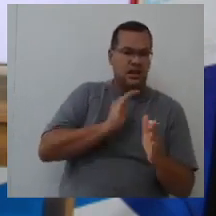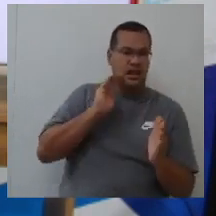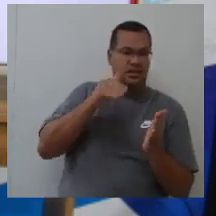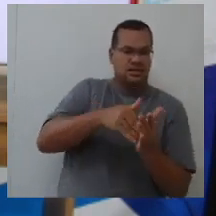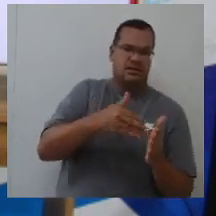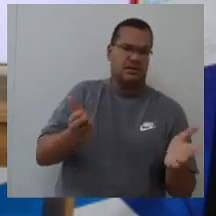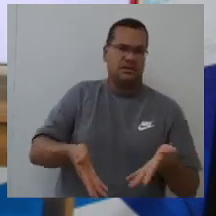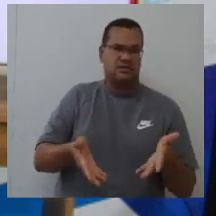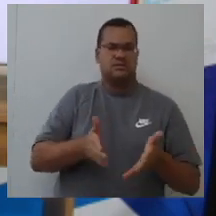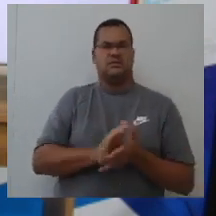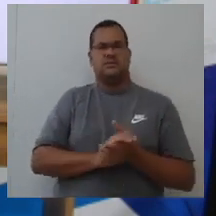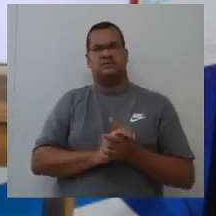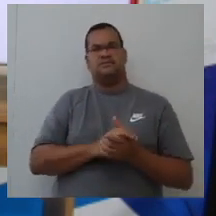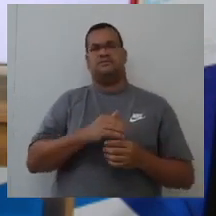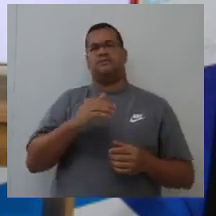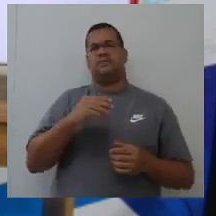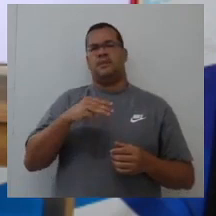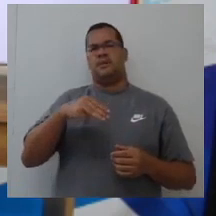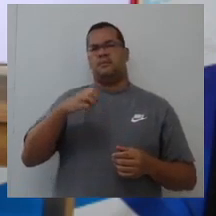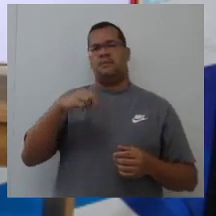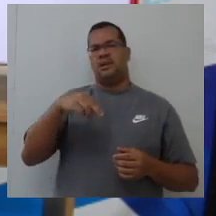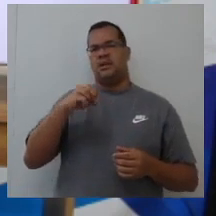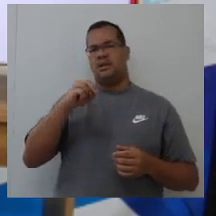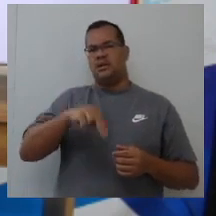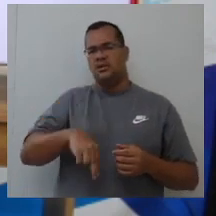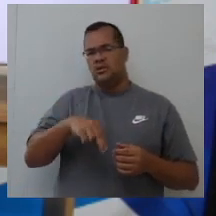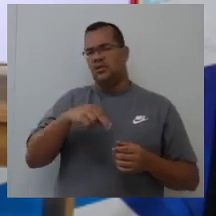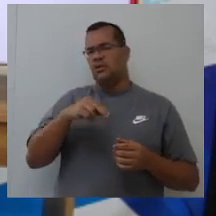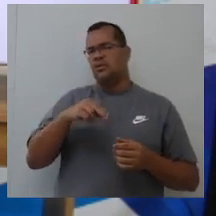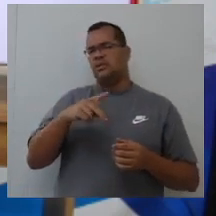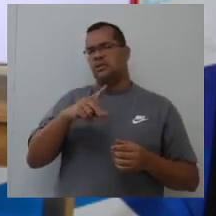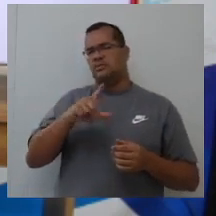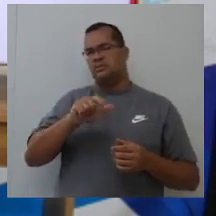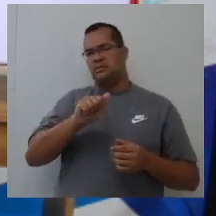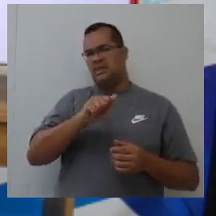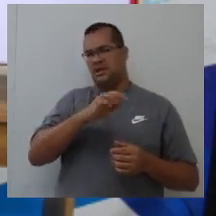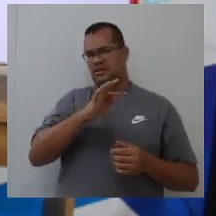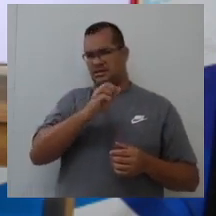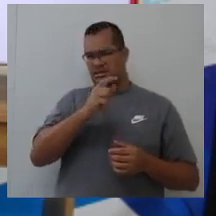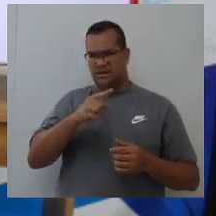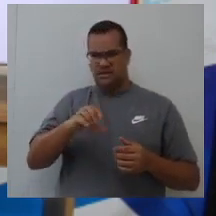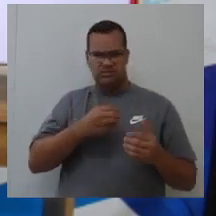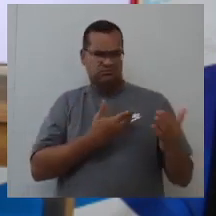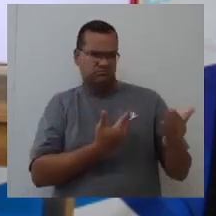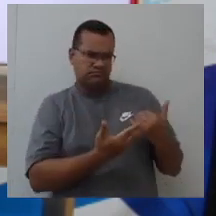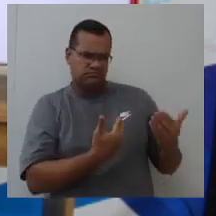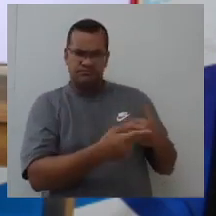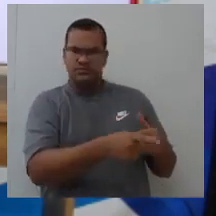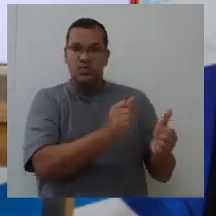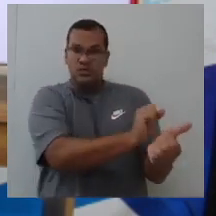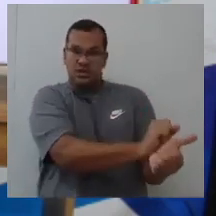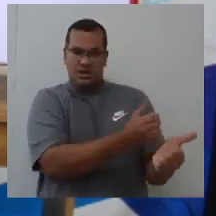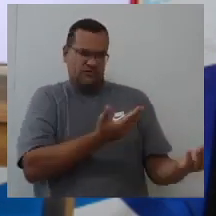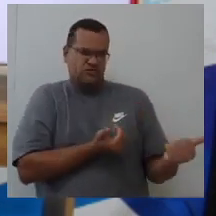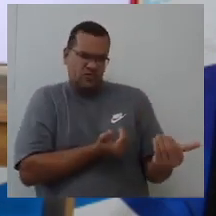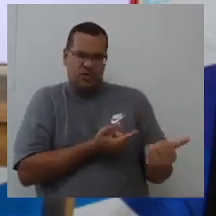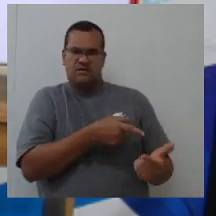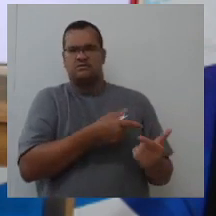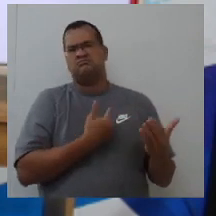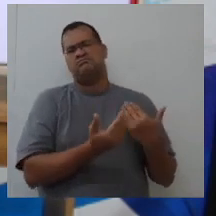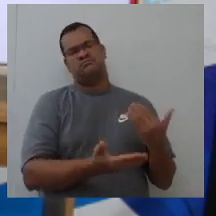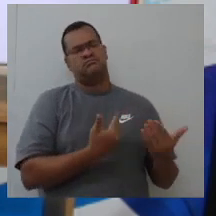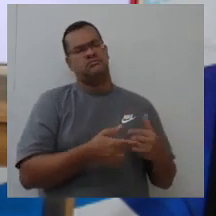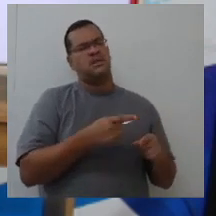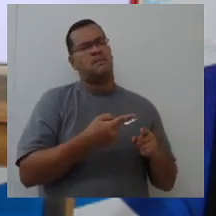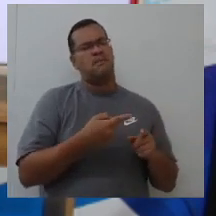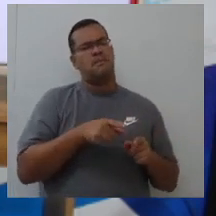aí, no Meno de Platão, dentre outras coisas, Platão falando com um jovem escravo, vai perguntar assim, olha só, para